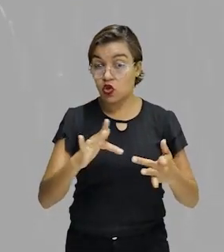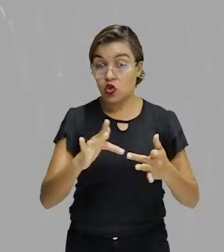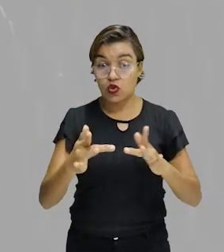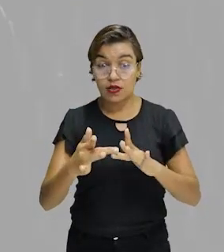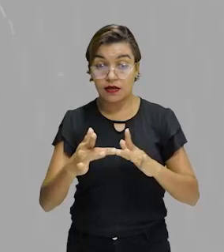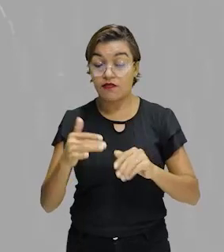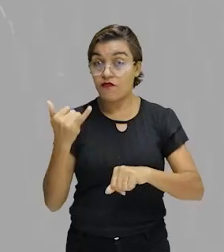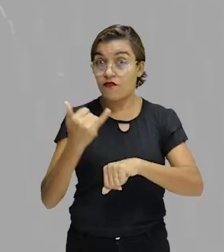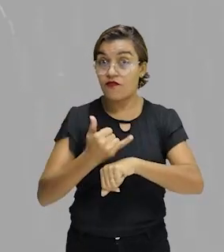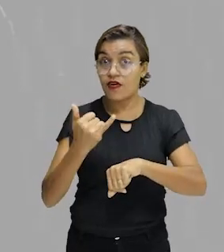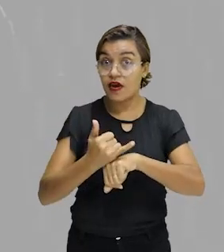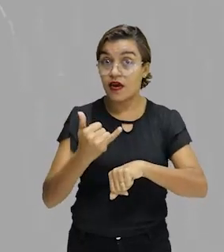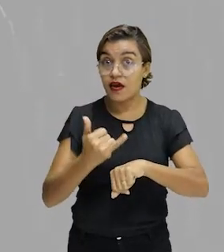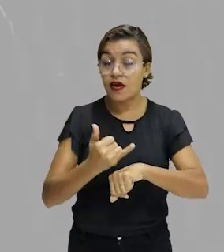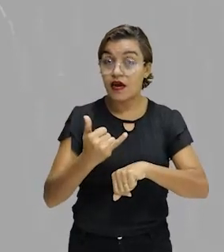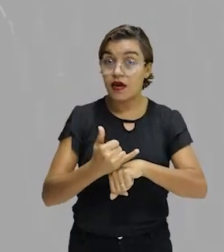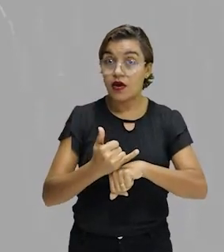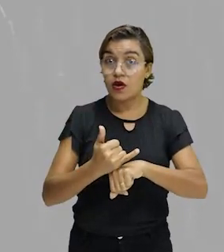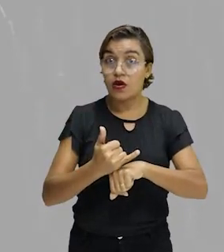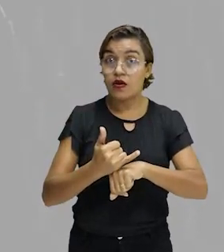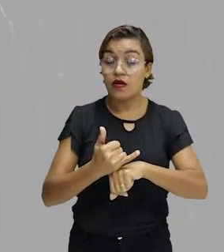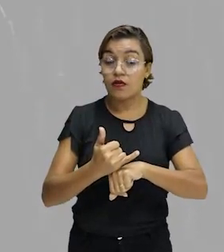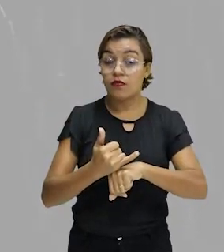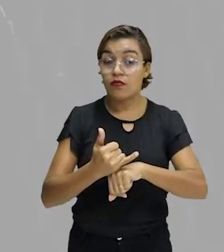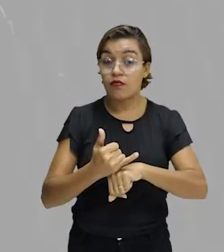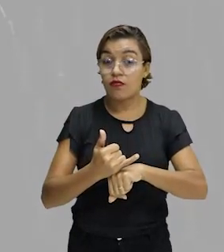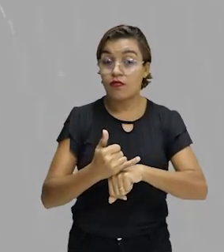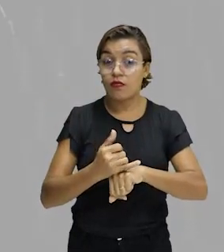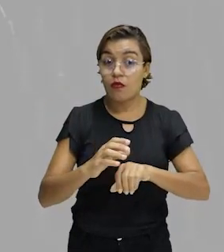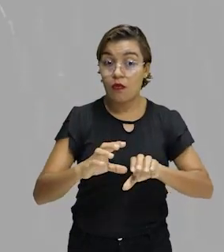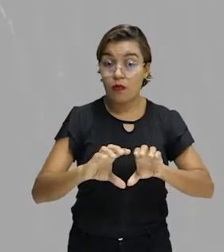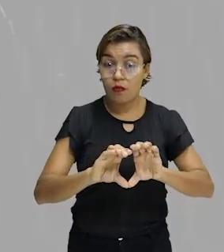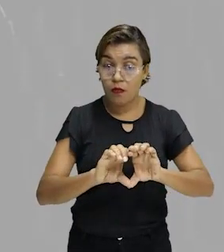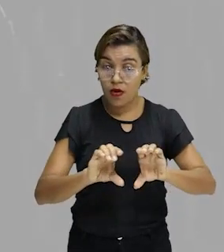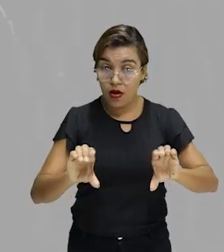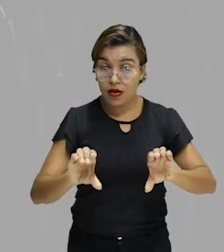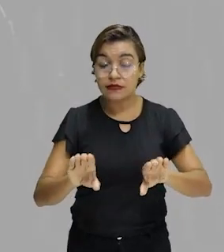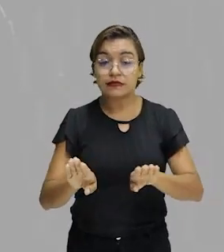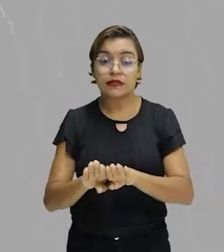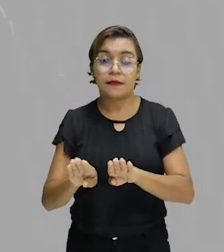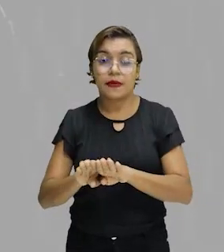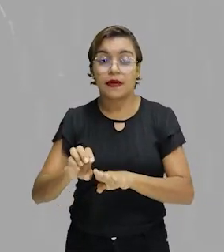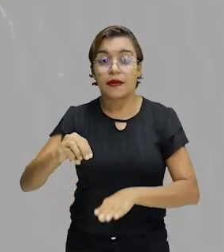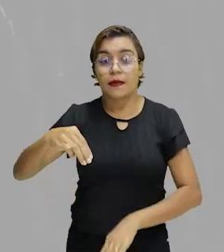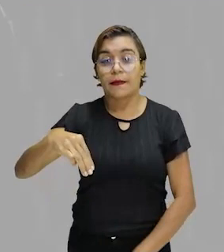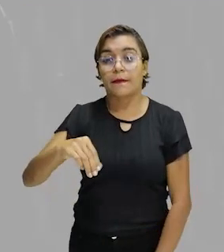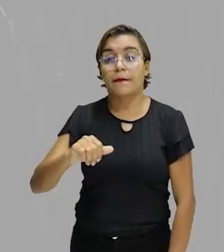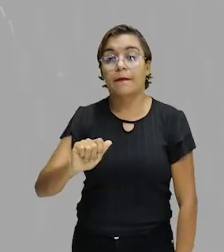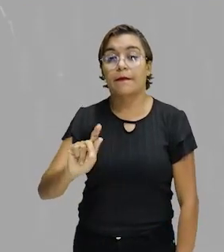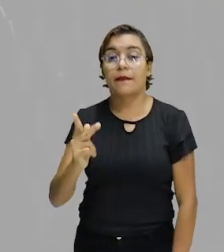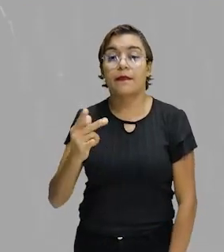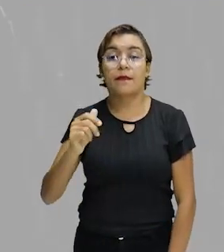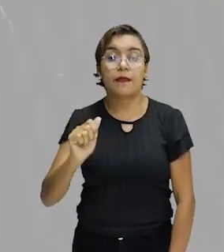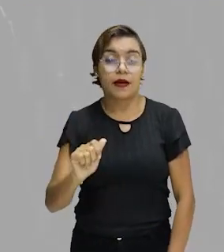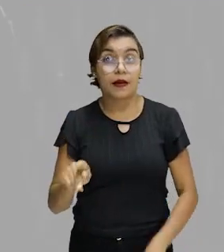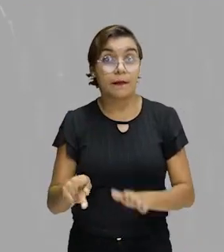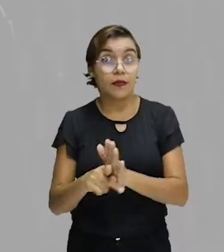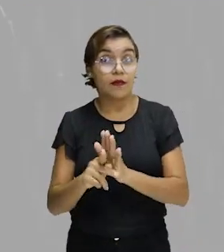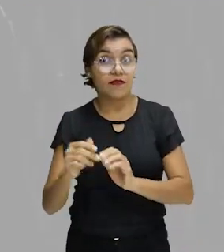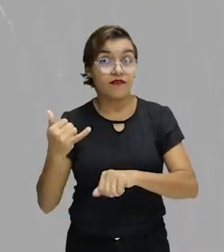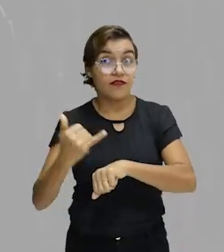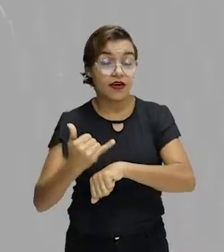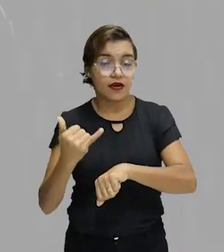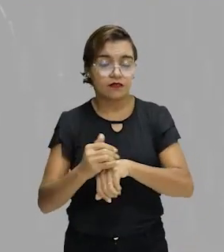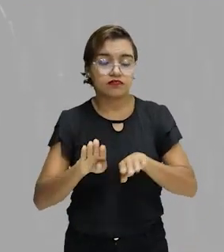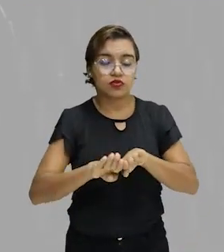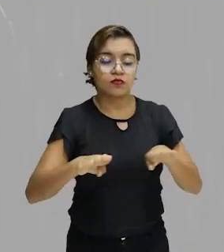em barras, certo? E limalha de ferro. Nós temos a superfície de